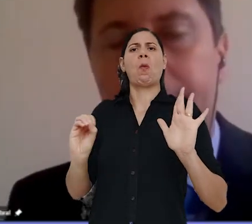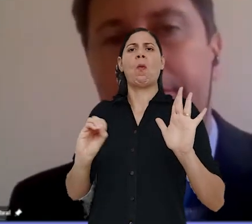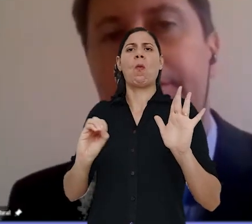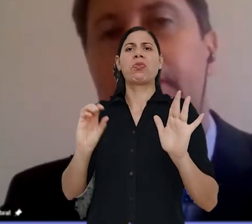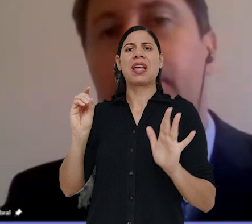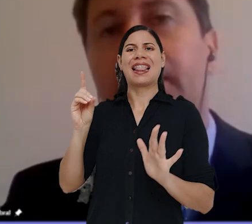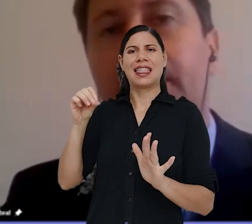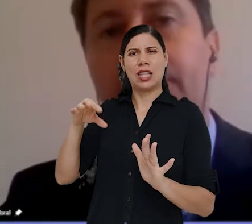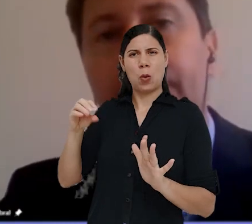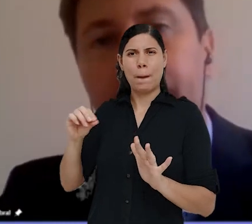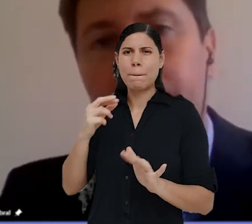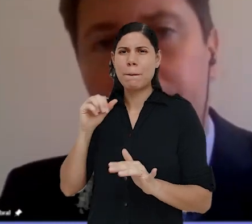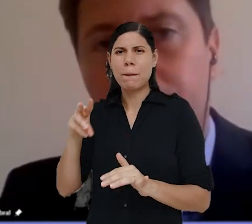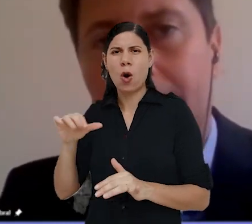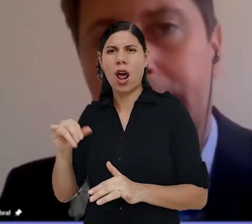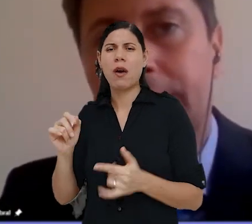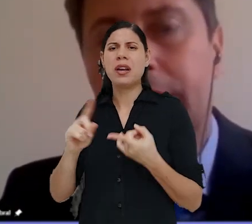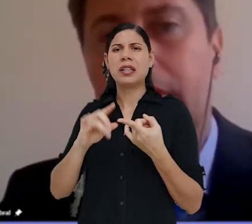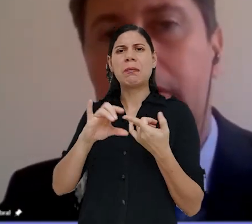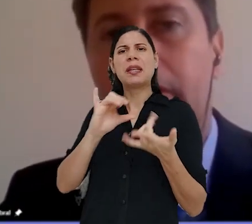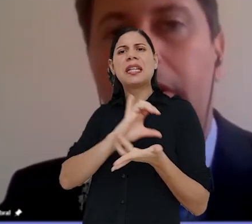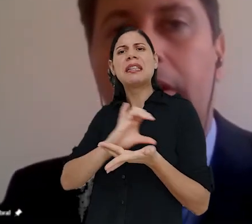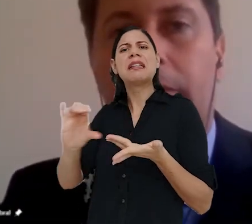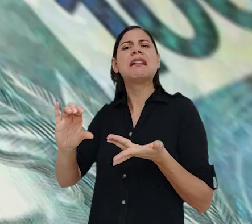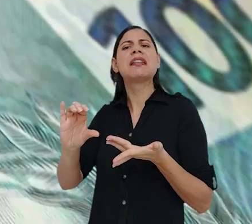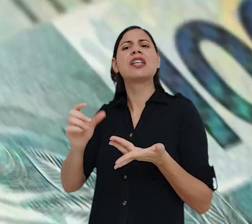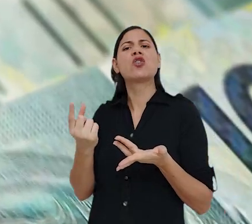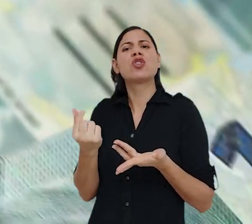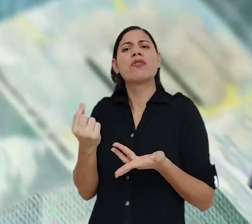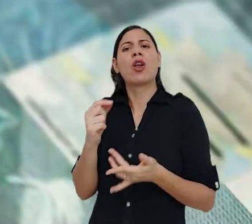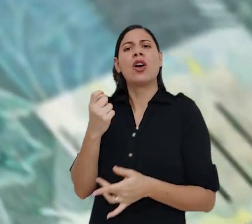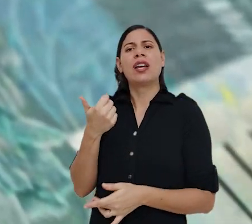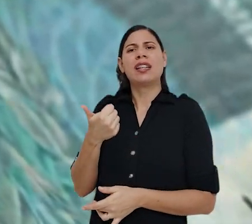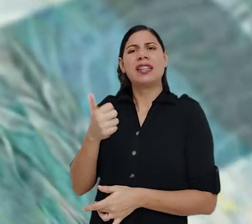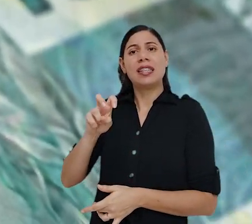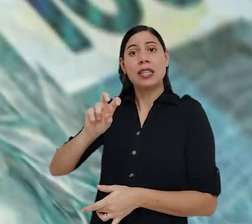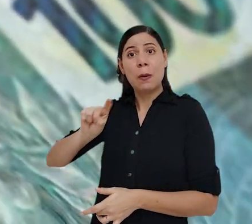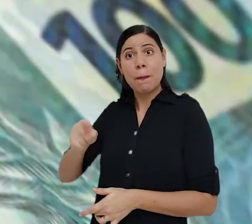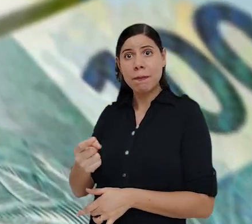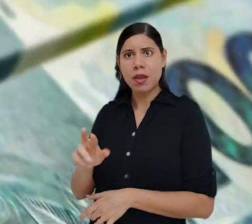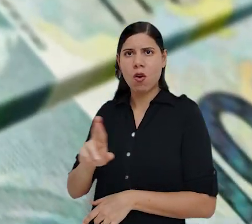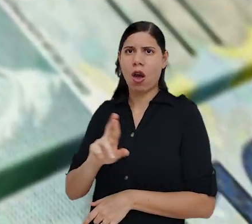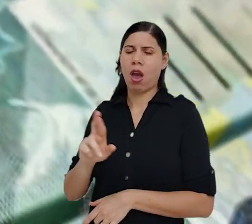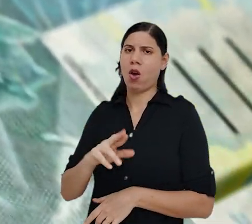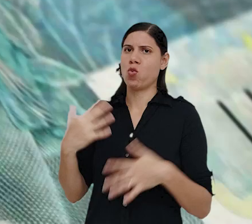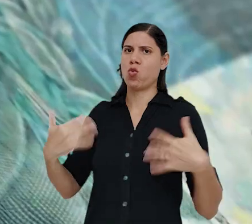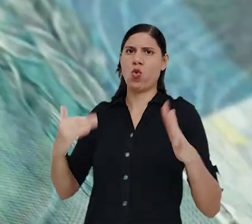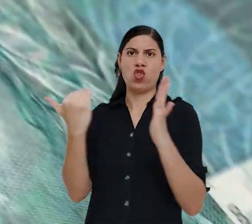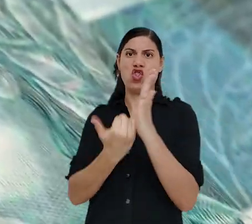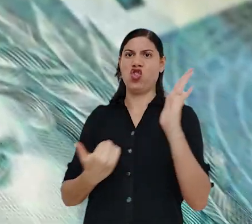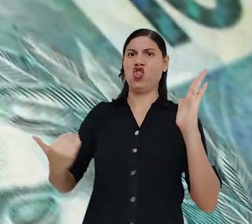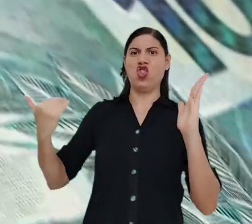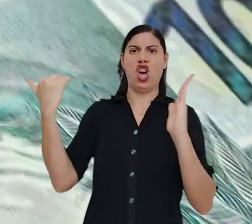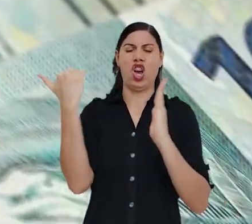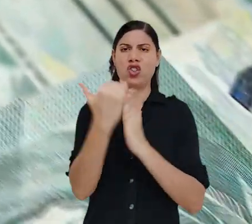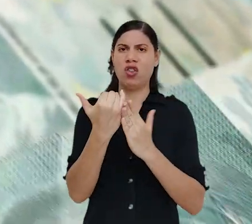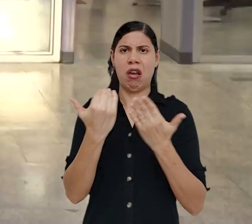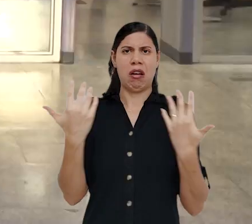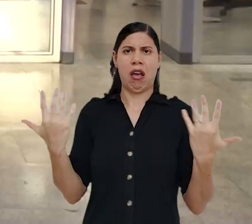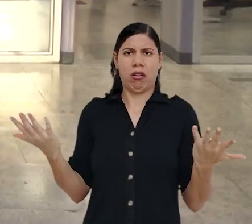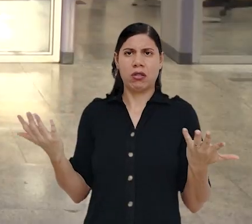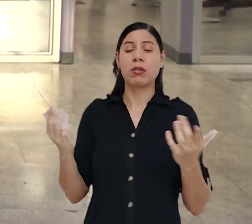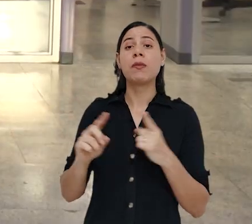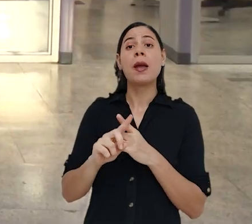que o valor da indenização, fixado pelo magistrado em R$15 mil, seria exorbitante e